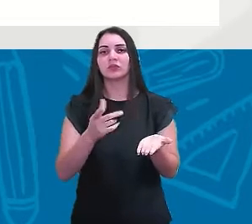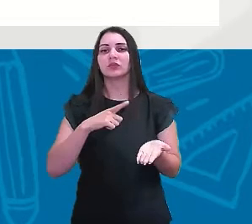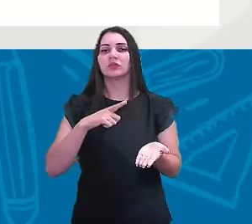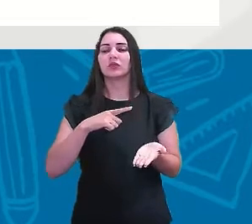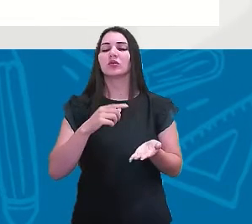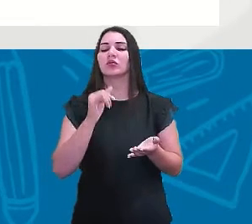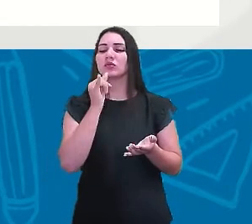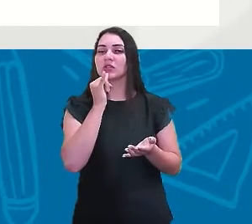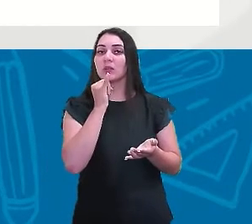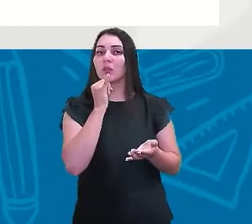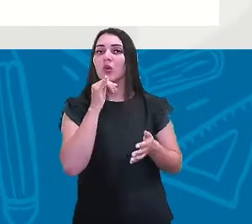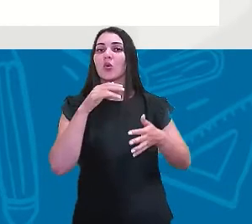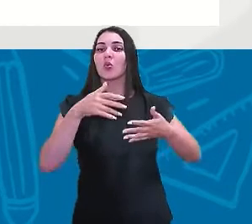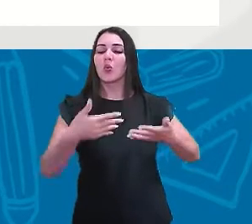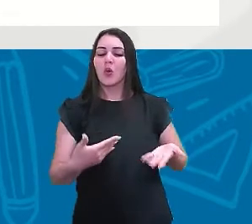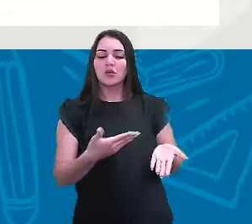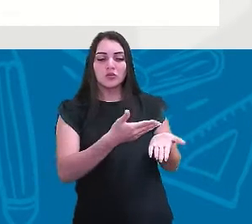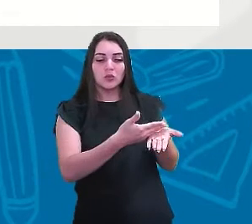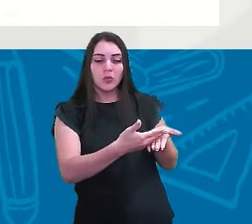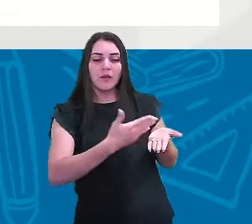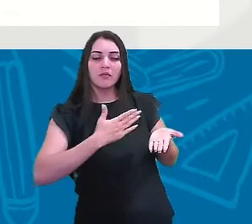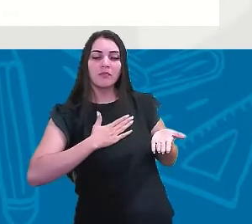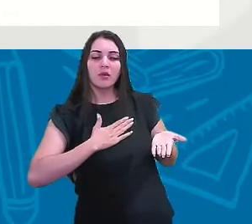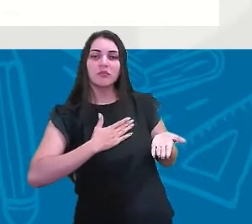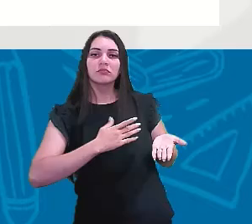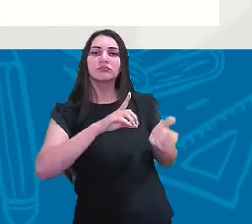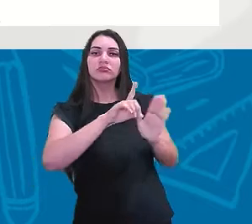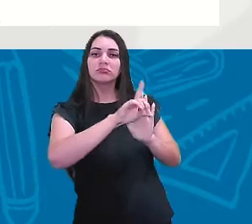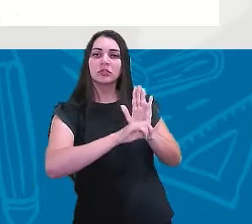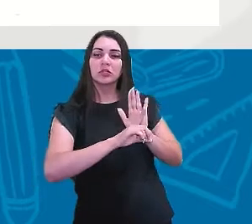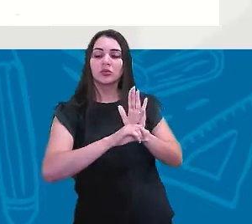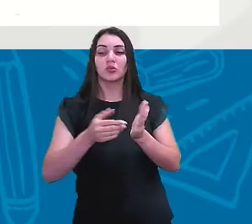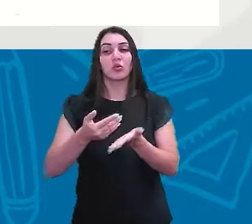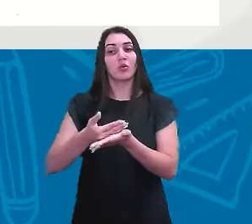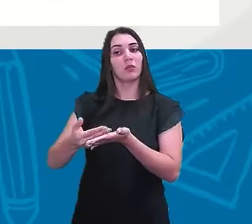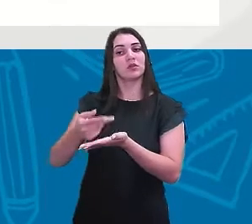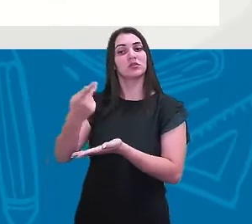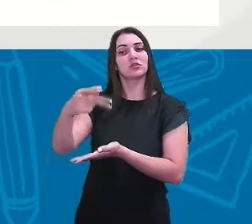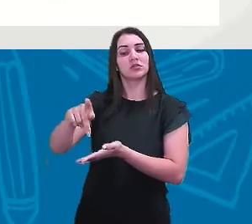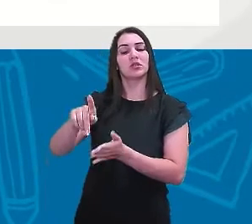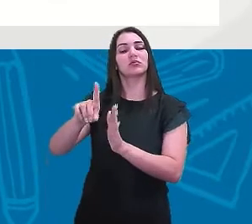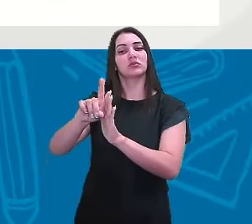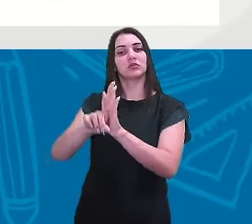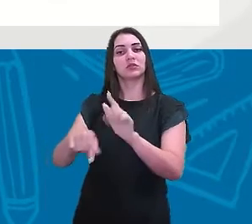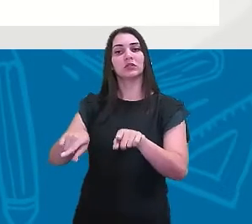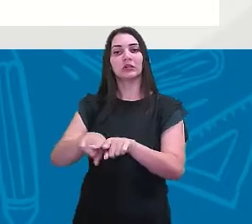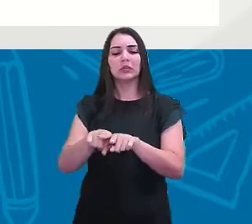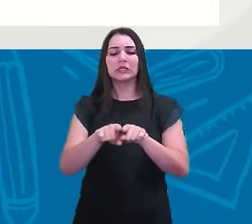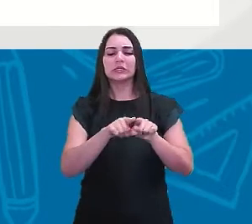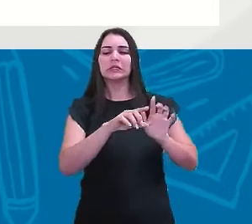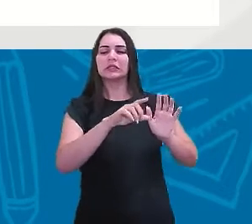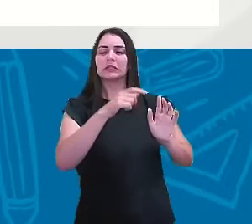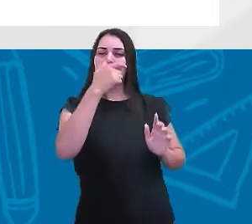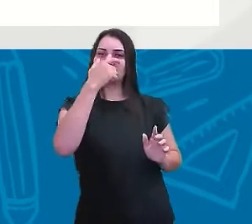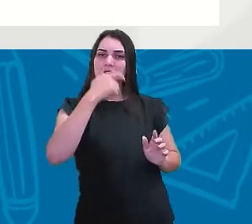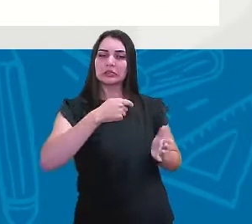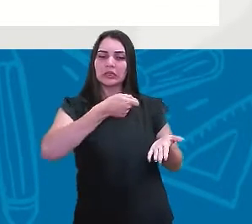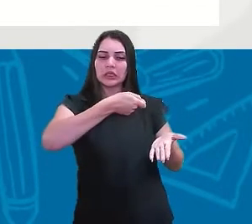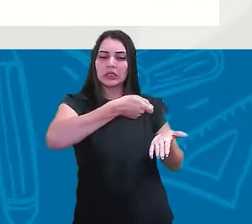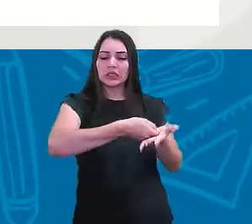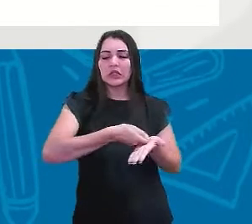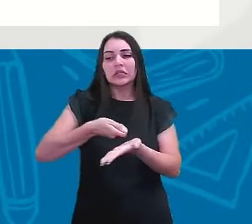meu direito, também começa o seu, tá? E onde começa o meu dever, também começa o seu. E não é aquela